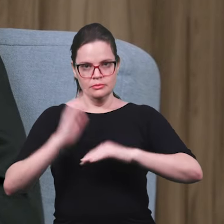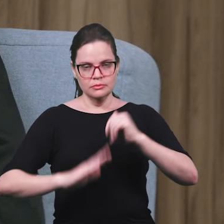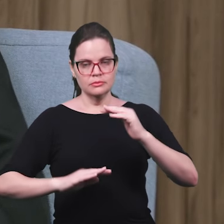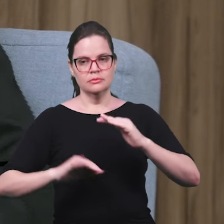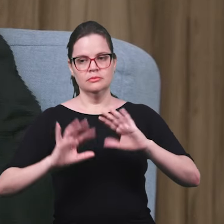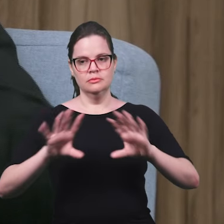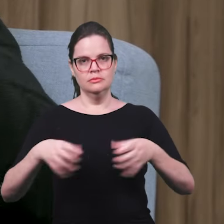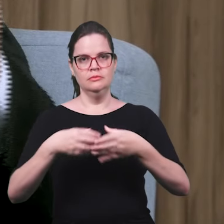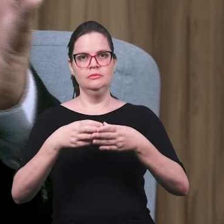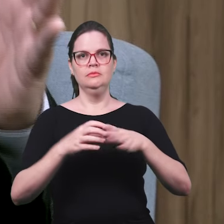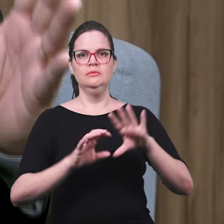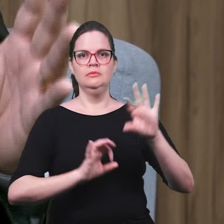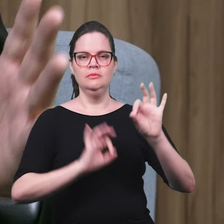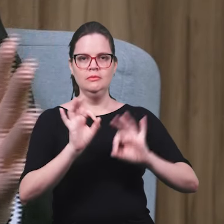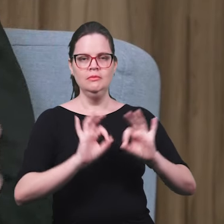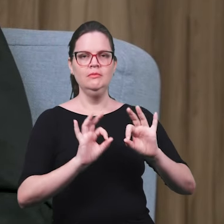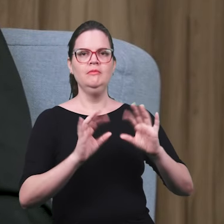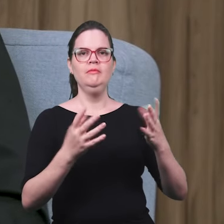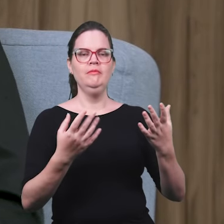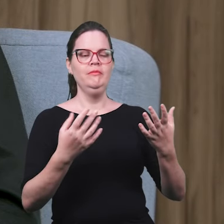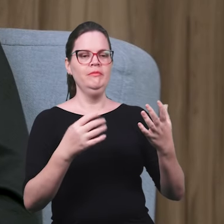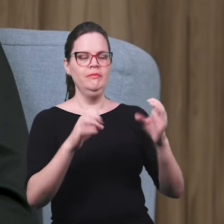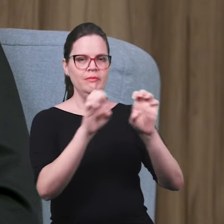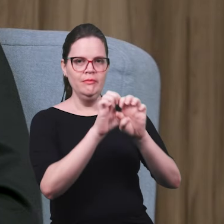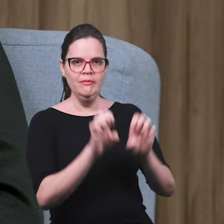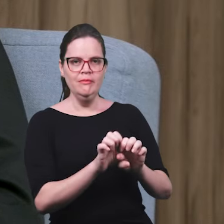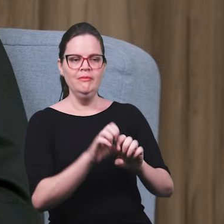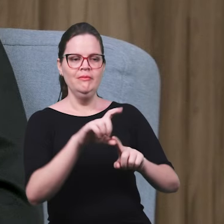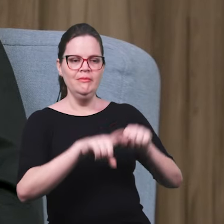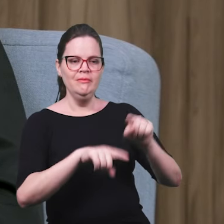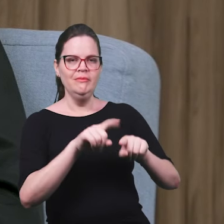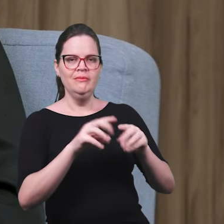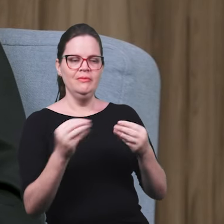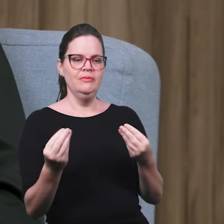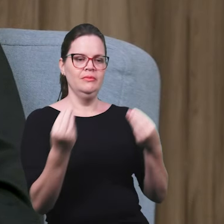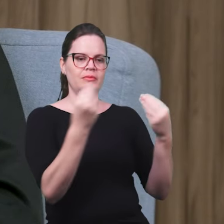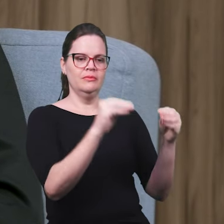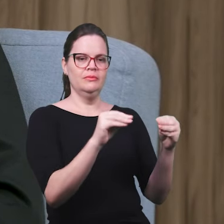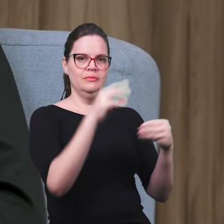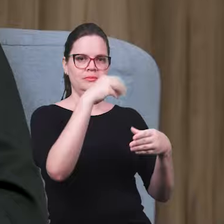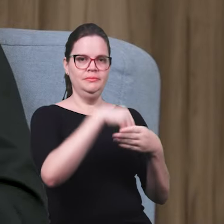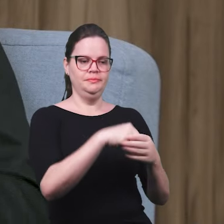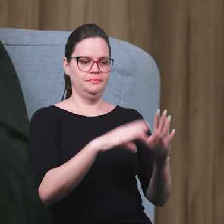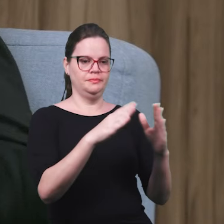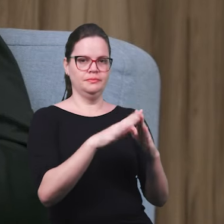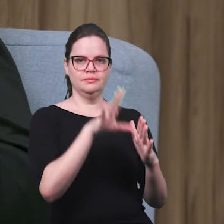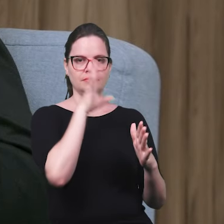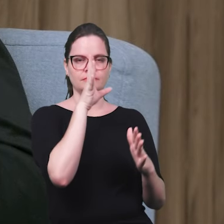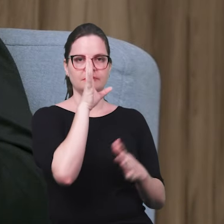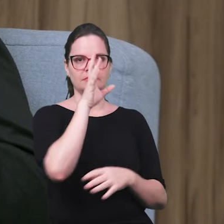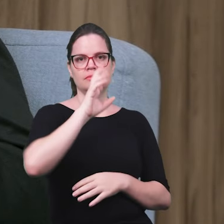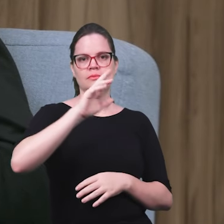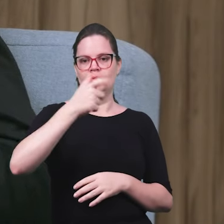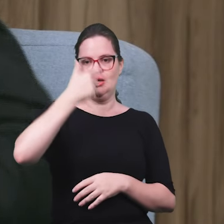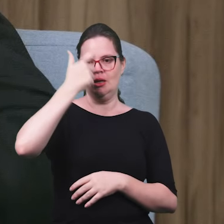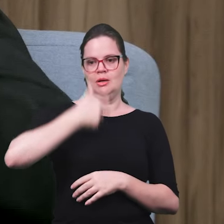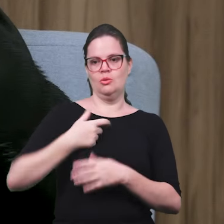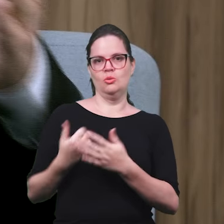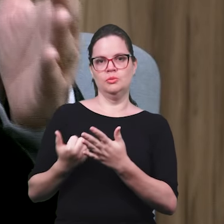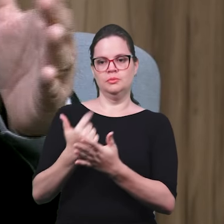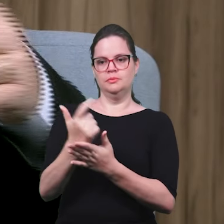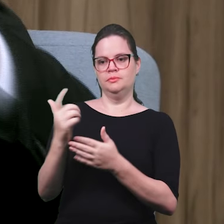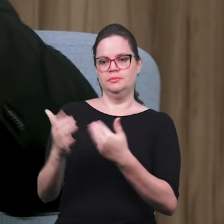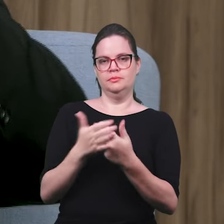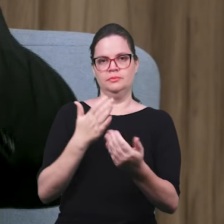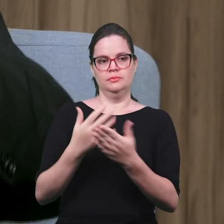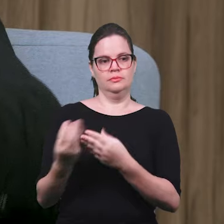este equipamento que é colocado na residência ali, não é de qualquer maneira, não é eu, leigo, vou lá e compro